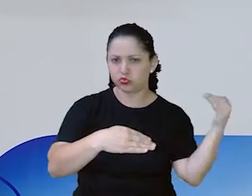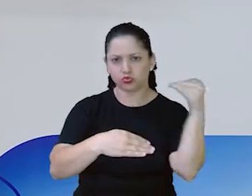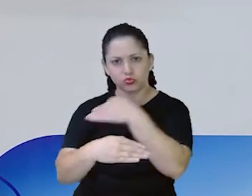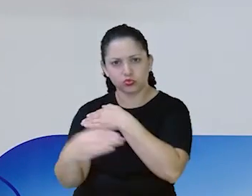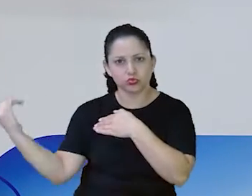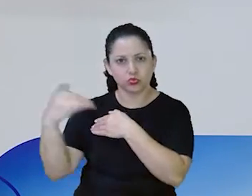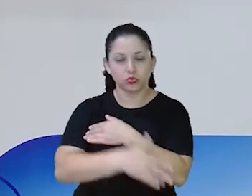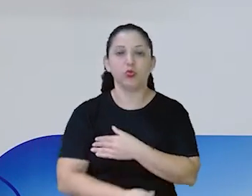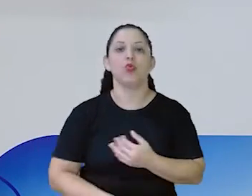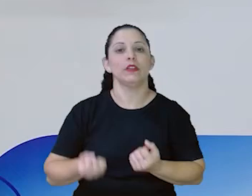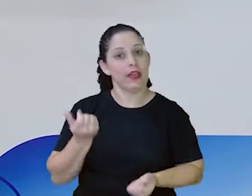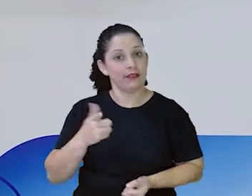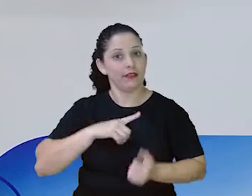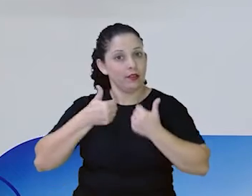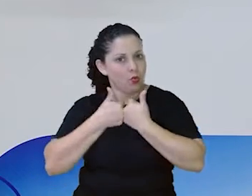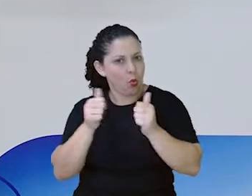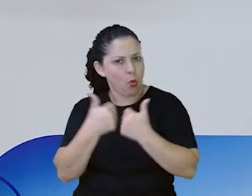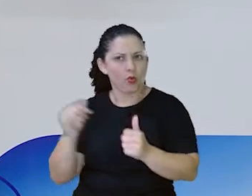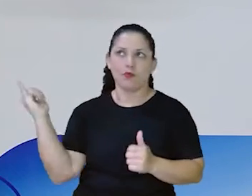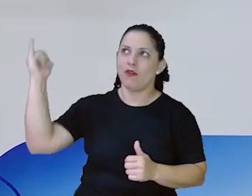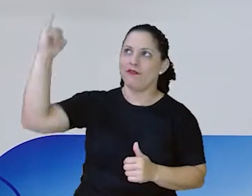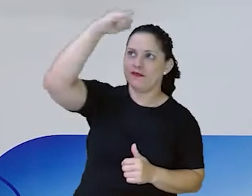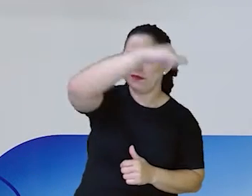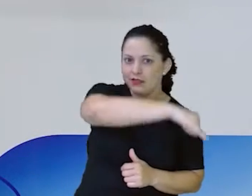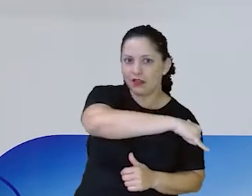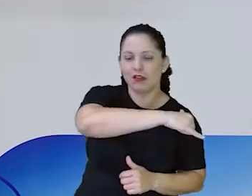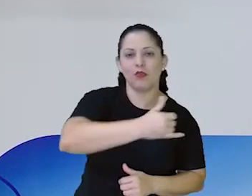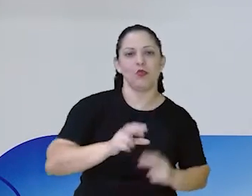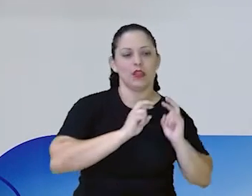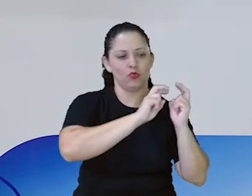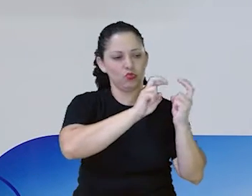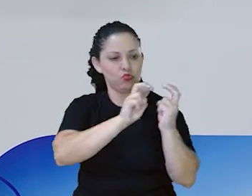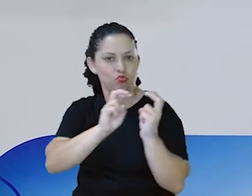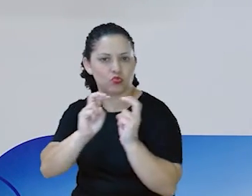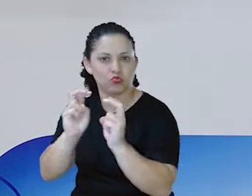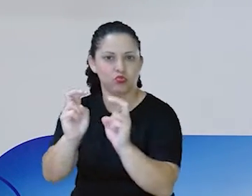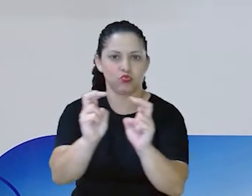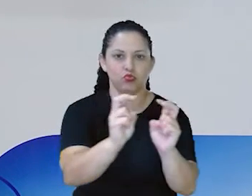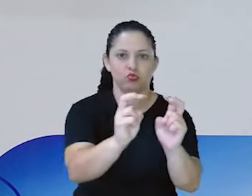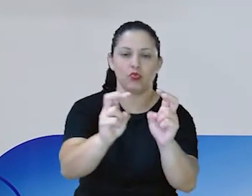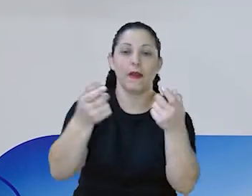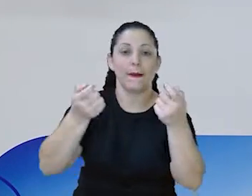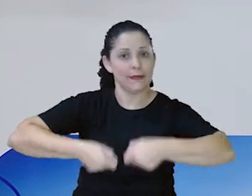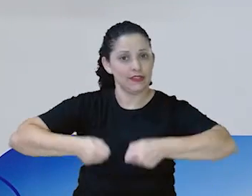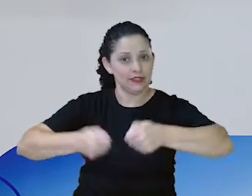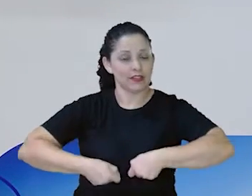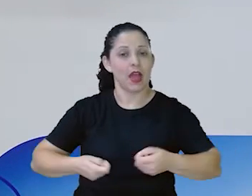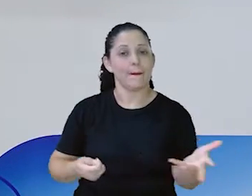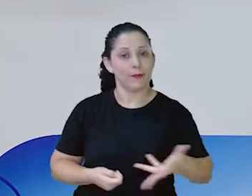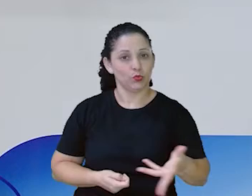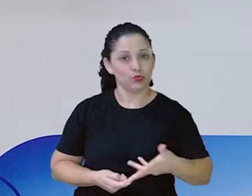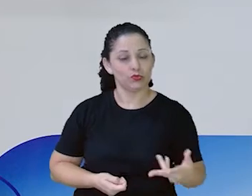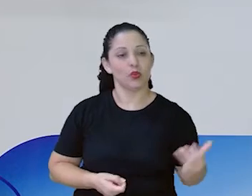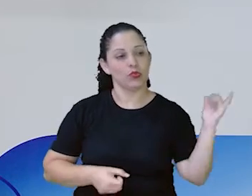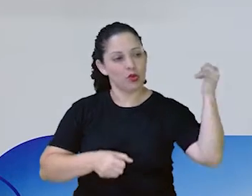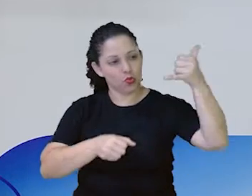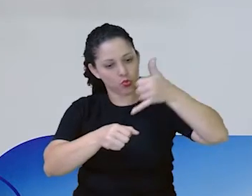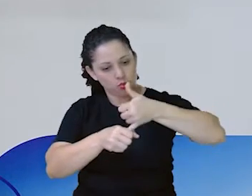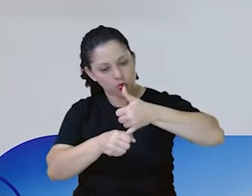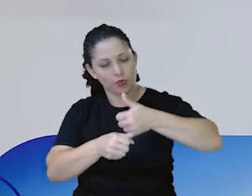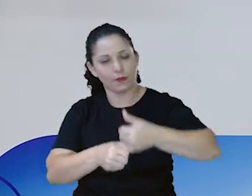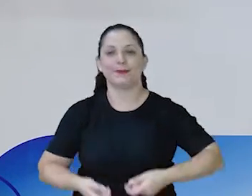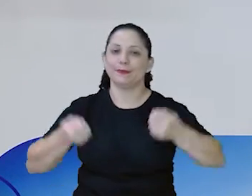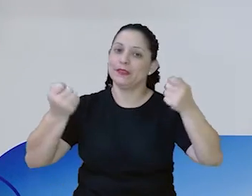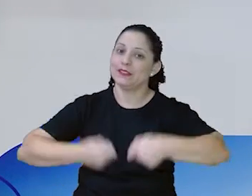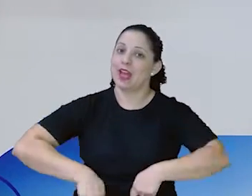ônibus, trens, avião. Para isso se locomover, combustível. Precisa ser produzido combustível. Nós precisamos de